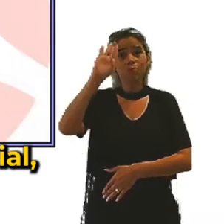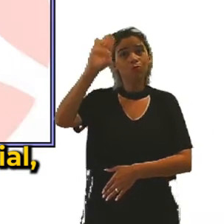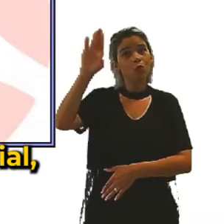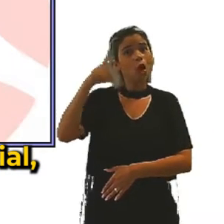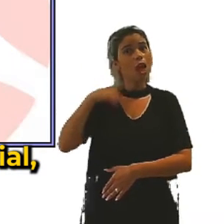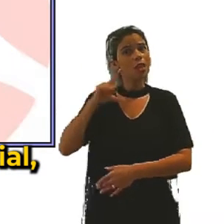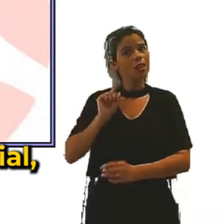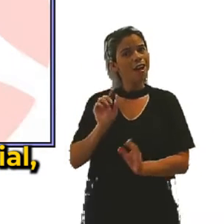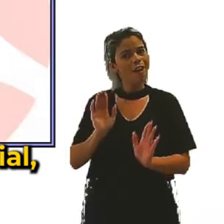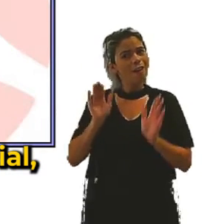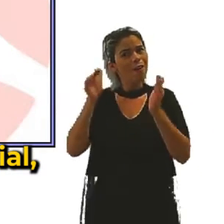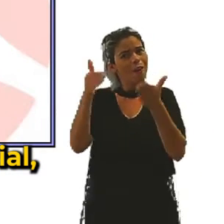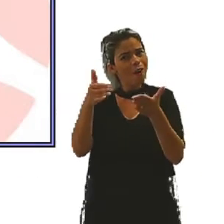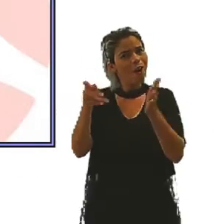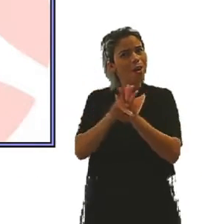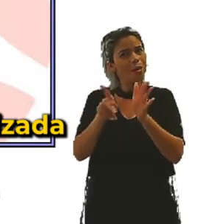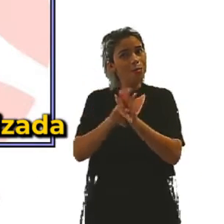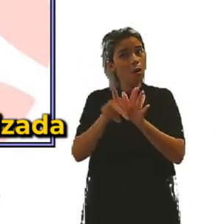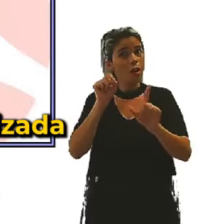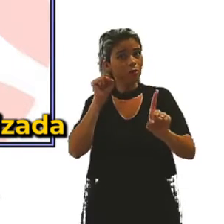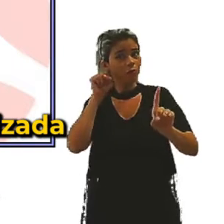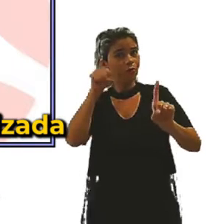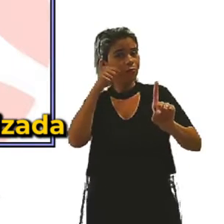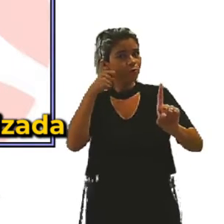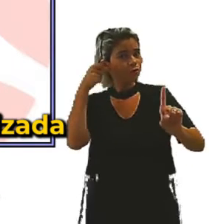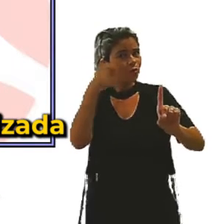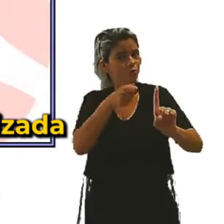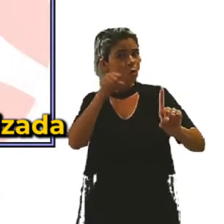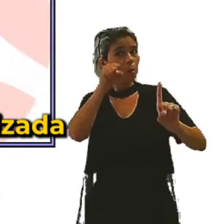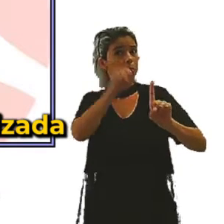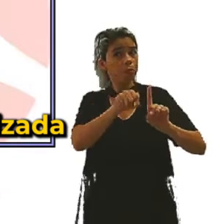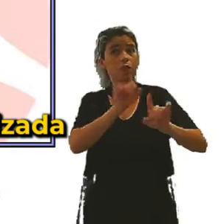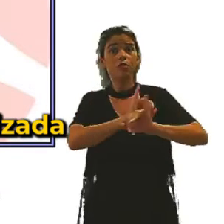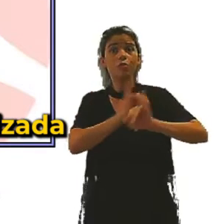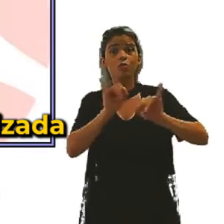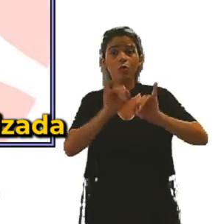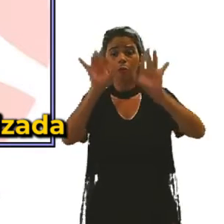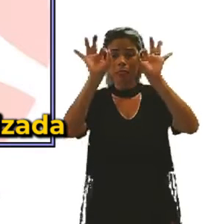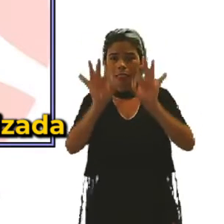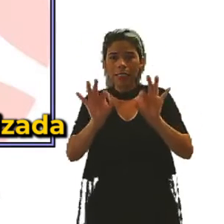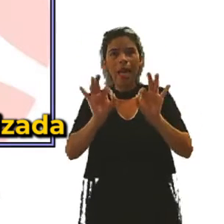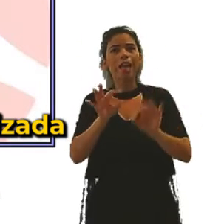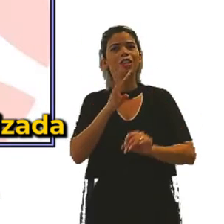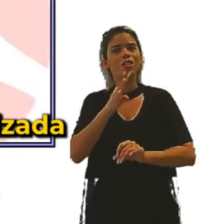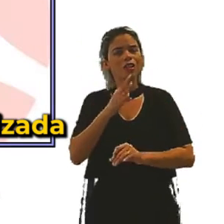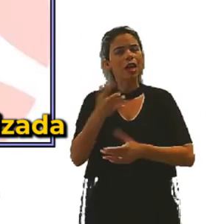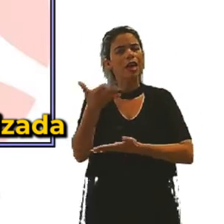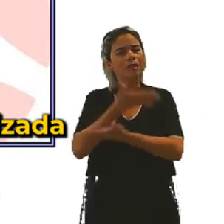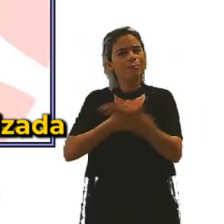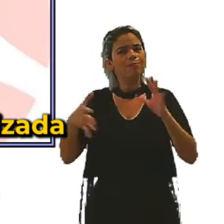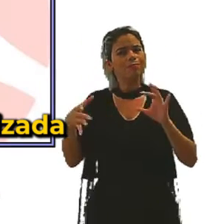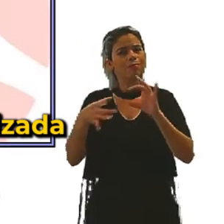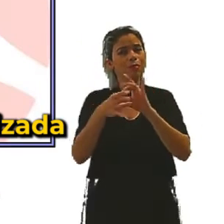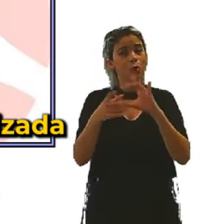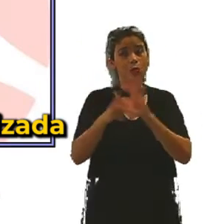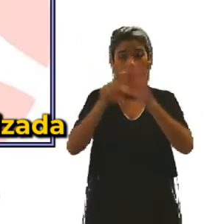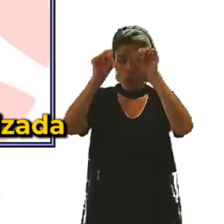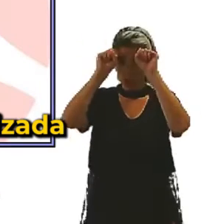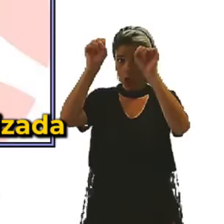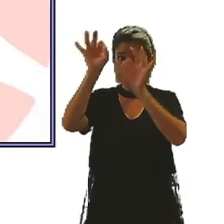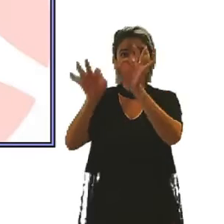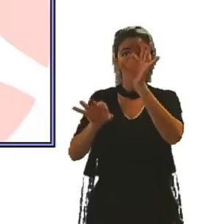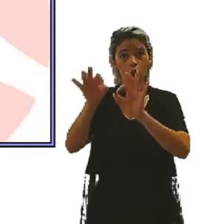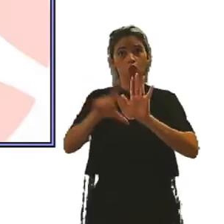tratarmos sempre, né, do feminicídio, uma oportunidade de formação especializada nessa parceria aqui firmada entre o Tribunal de Justiça e